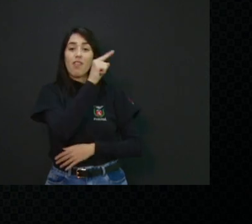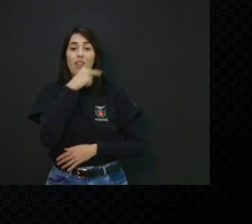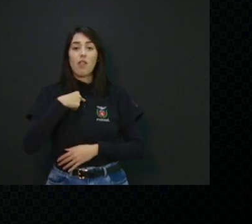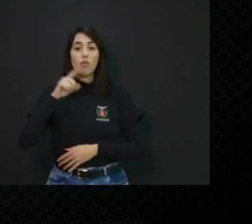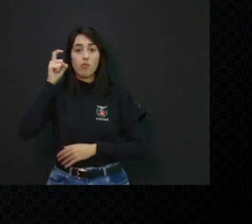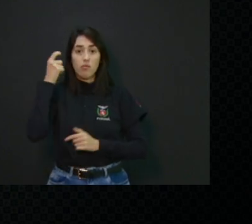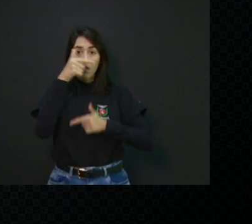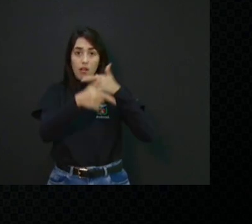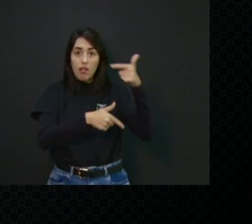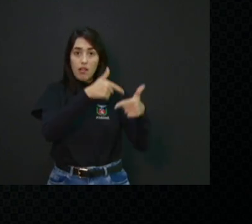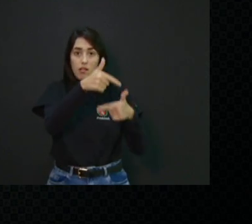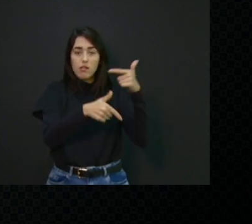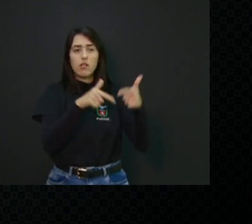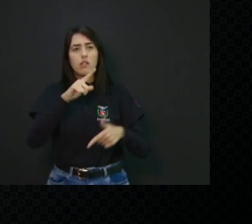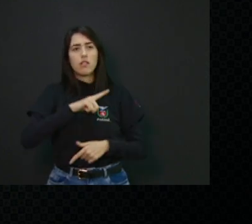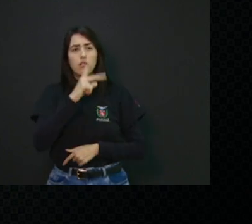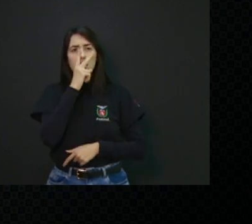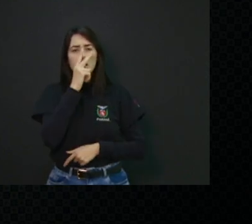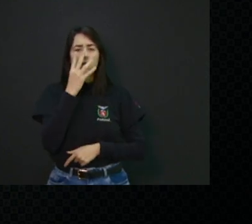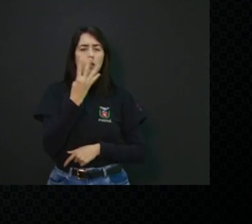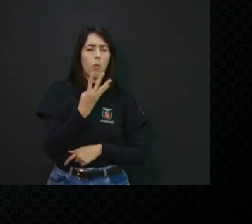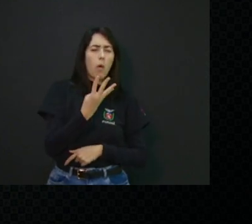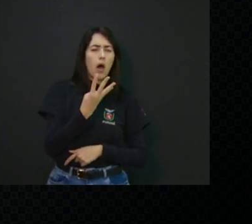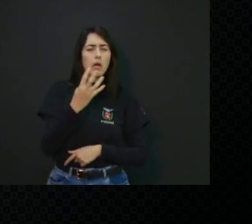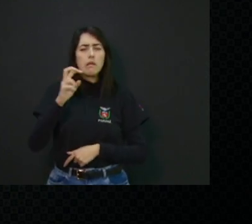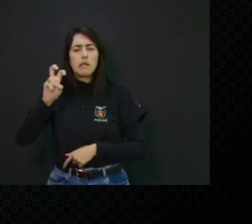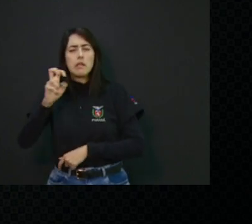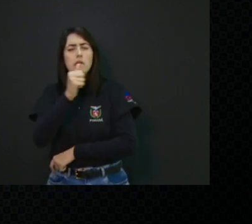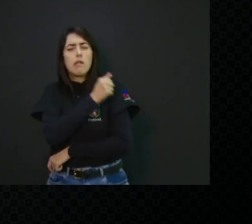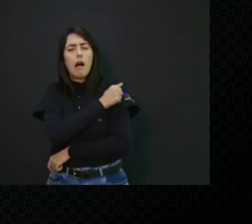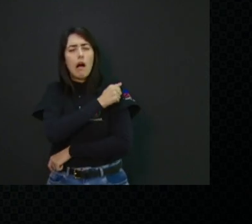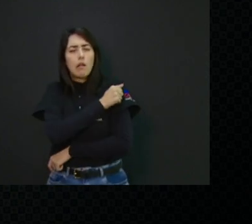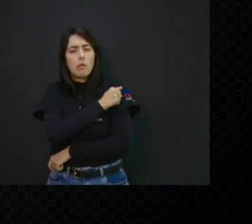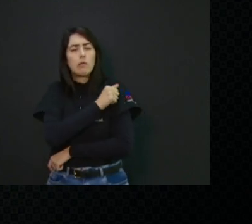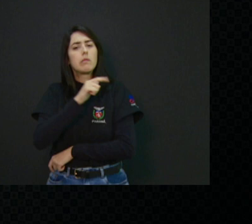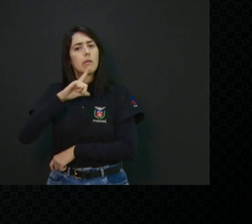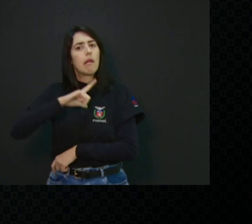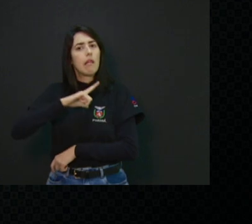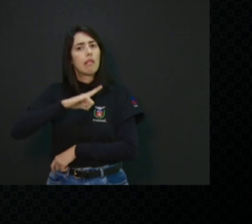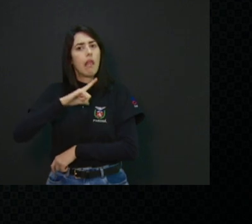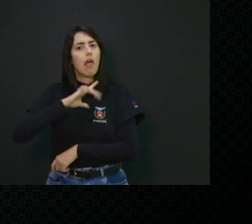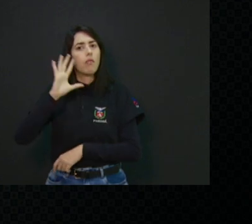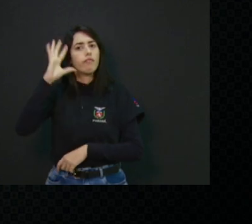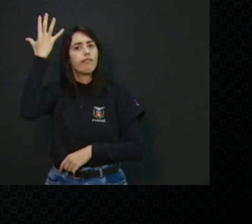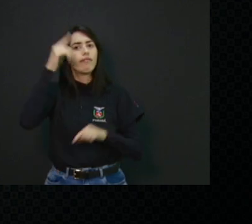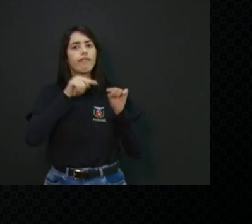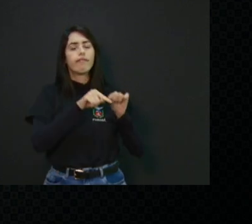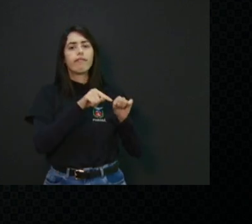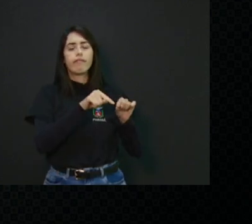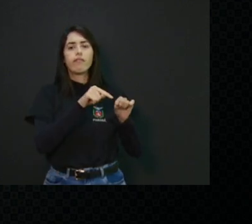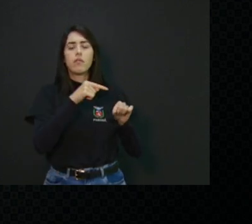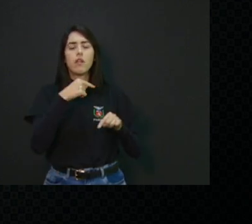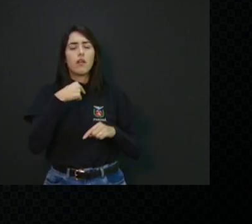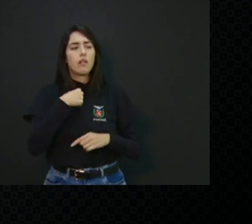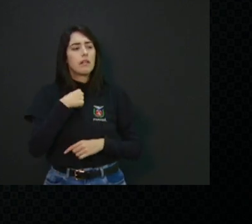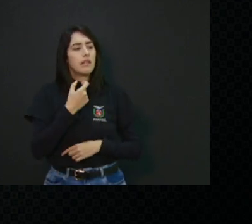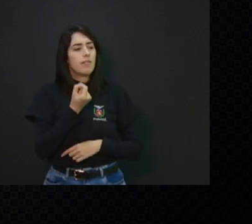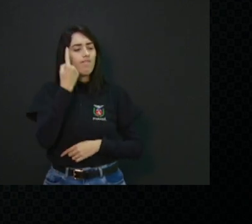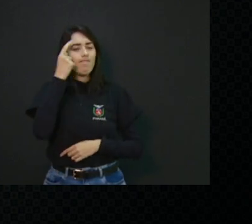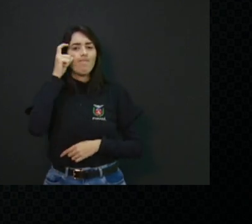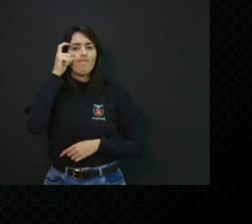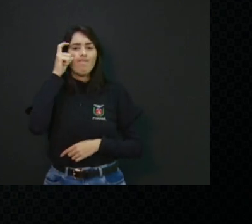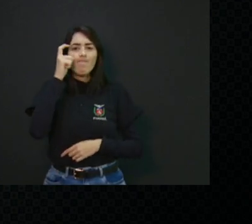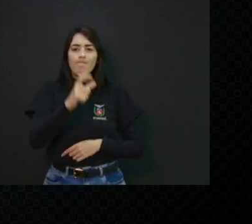que era 4 ou 5 estudantes com a Associação Charge. Olha só. Então, por isso que me interessou muito, né? Eu